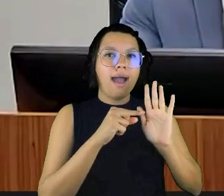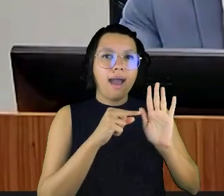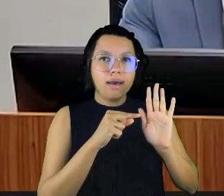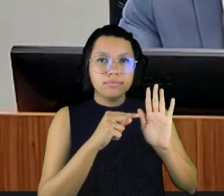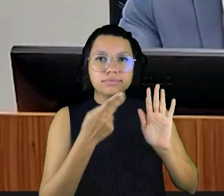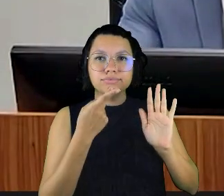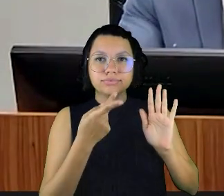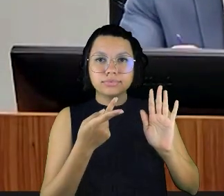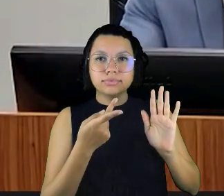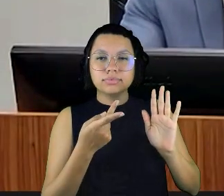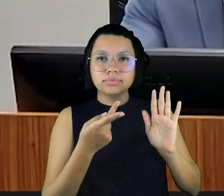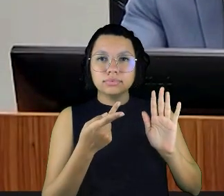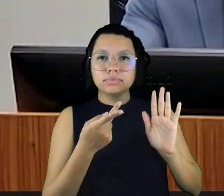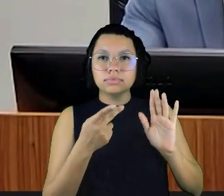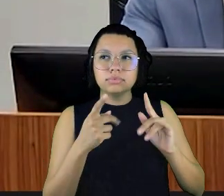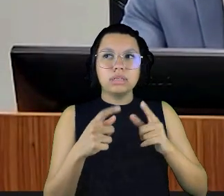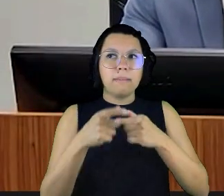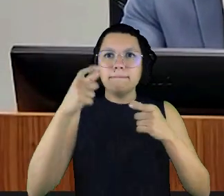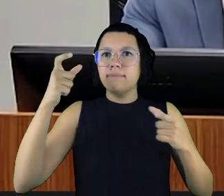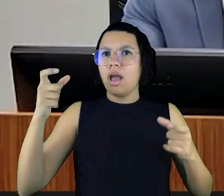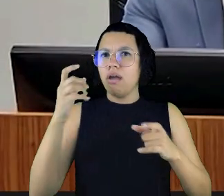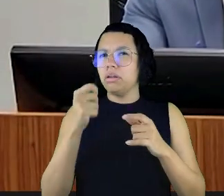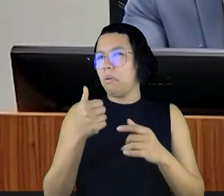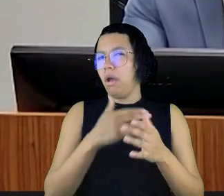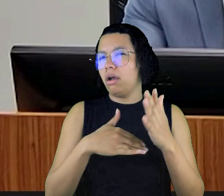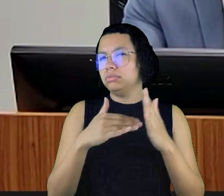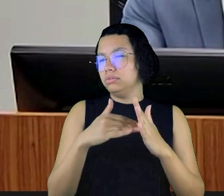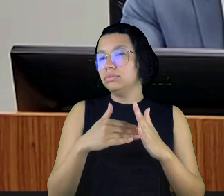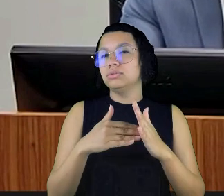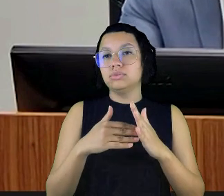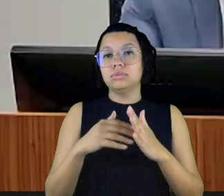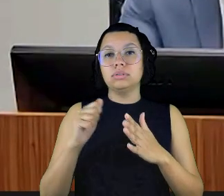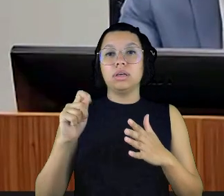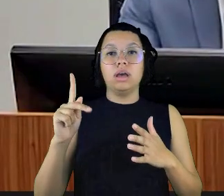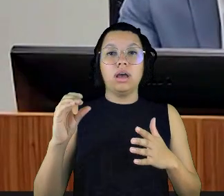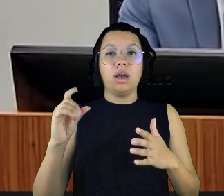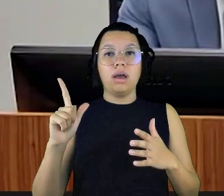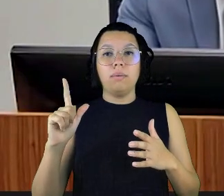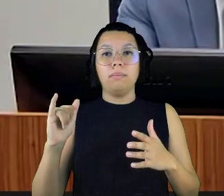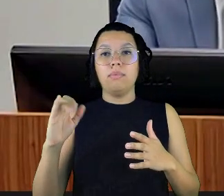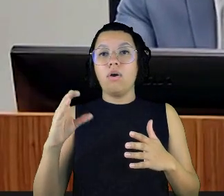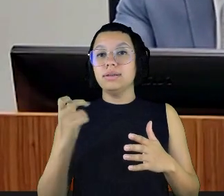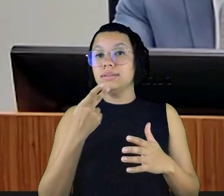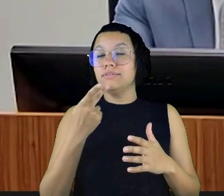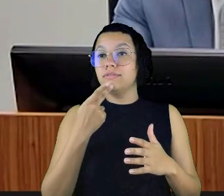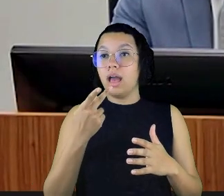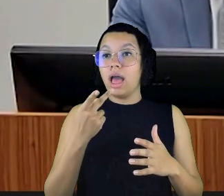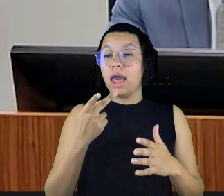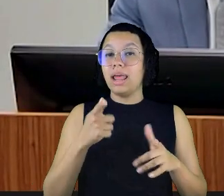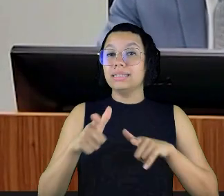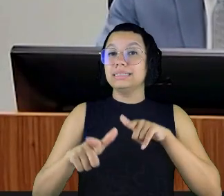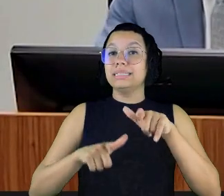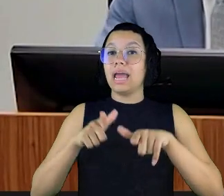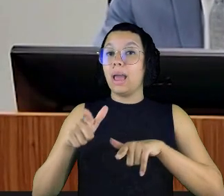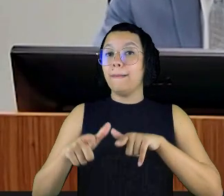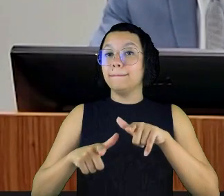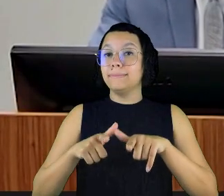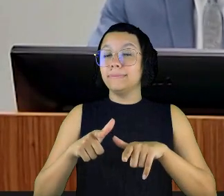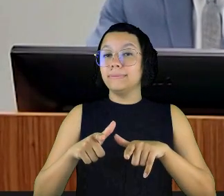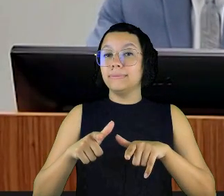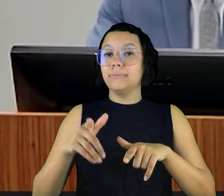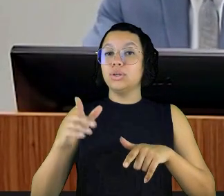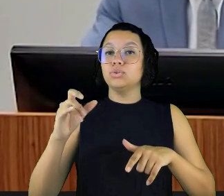das apólices, que expressamente diz: opera-se o sinistro quando a ação